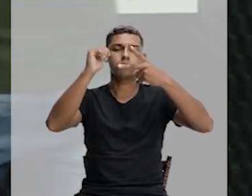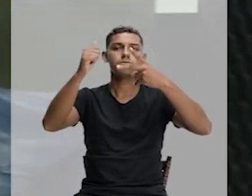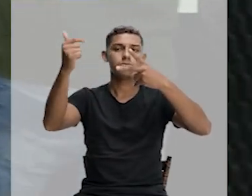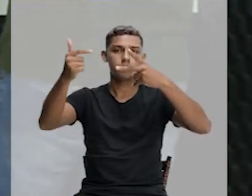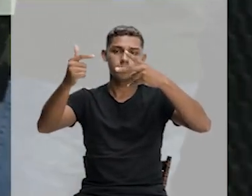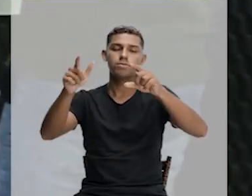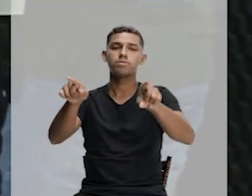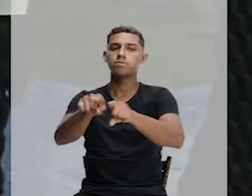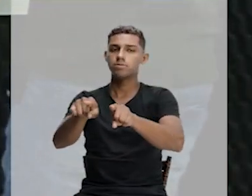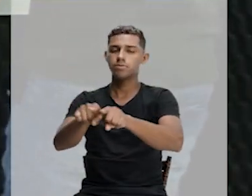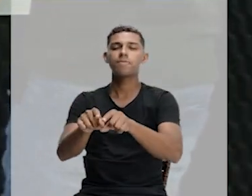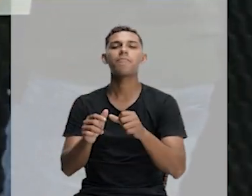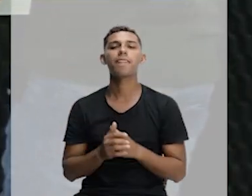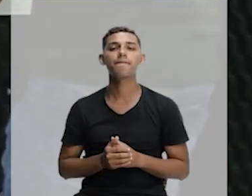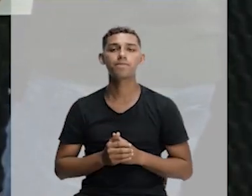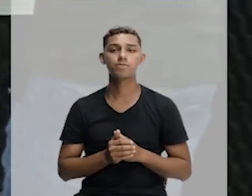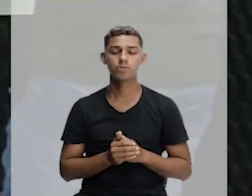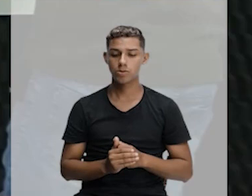somado com